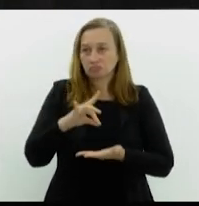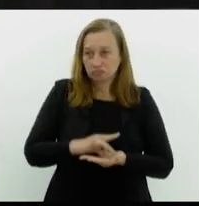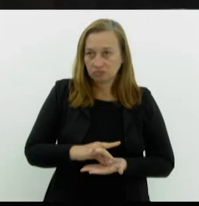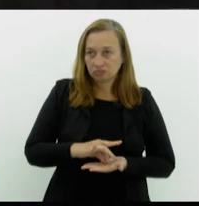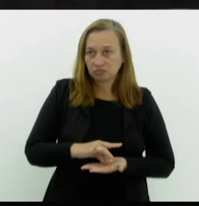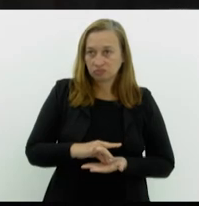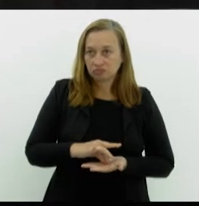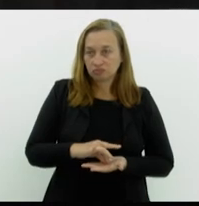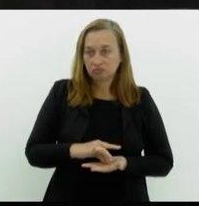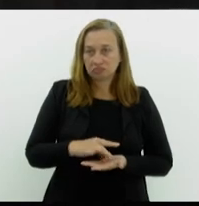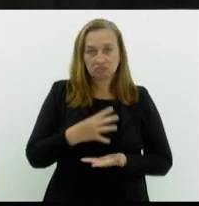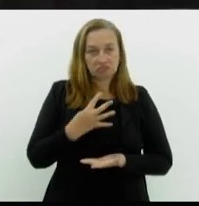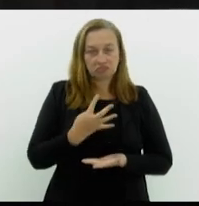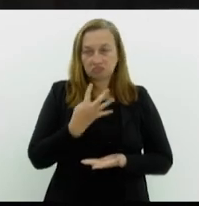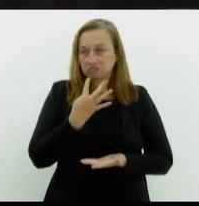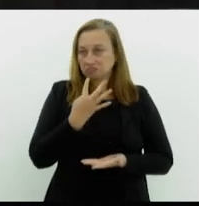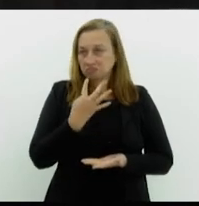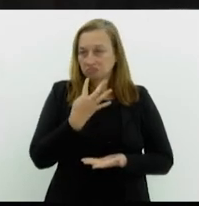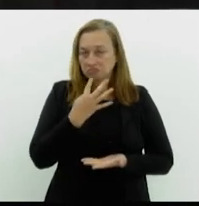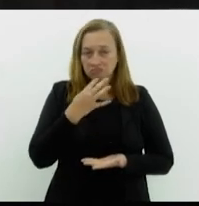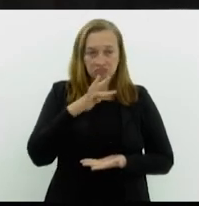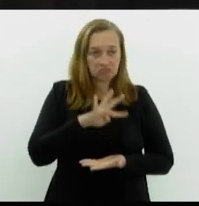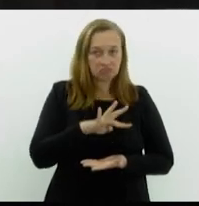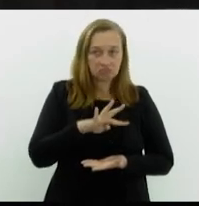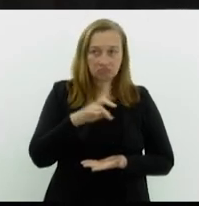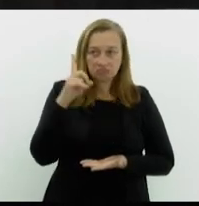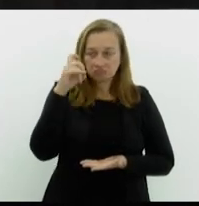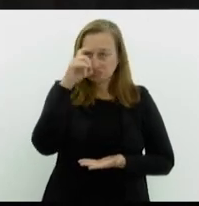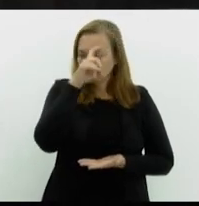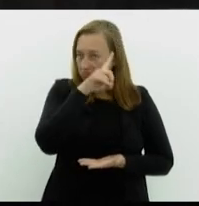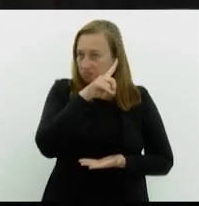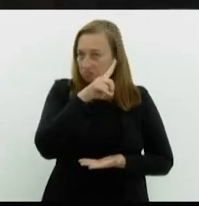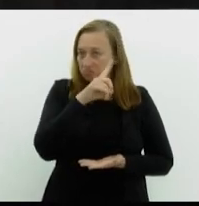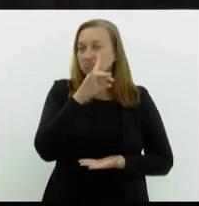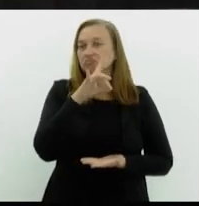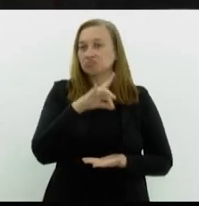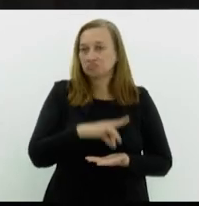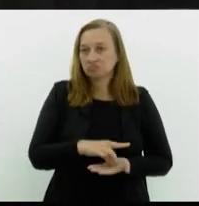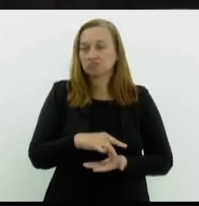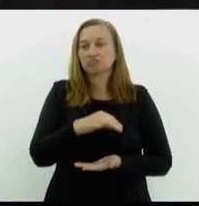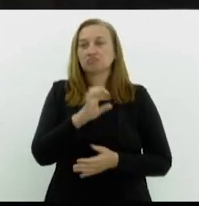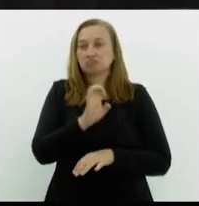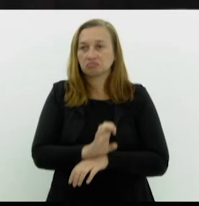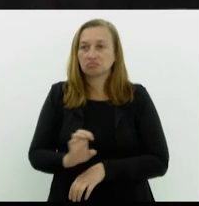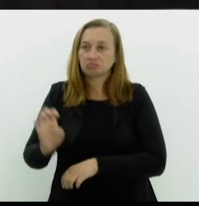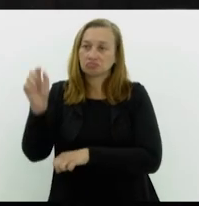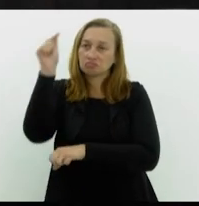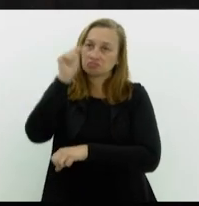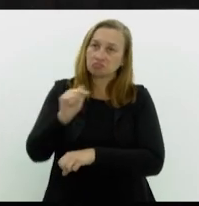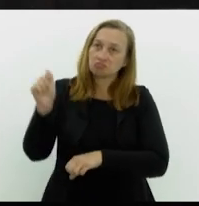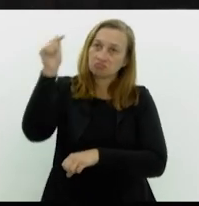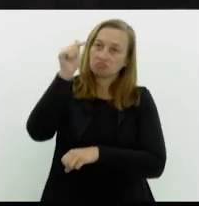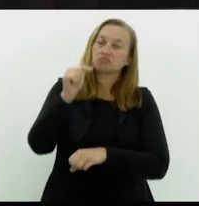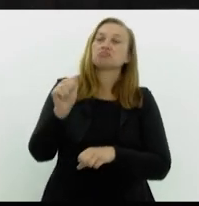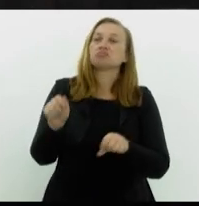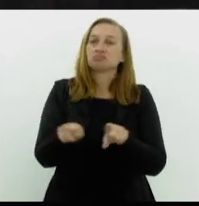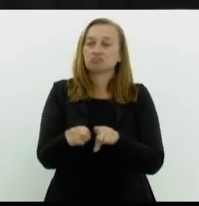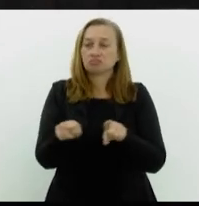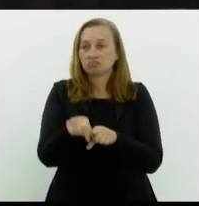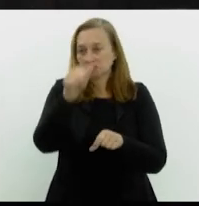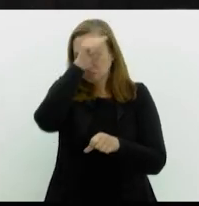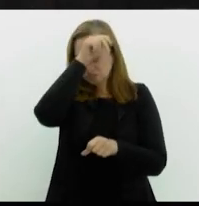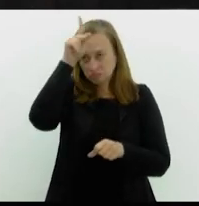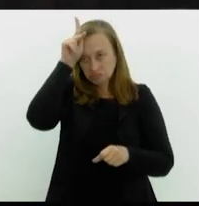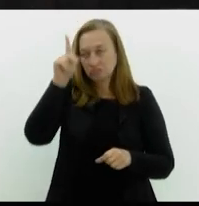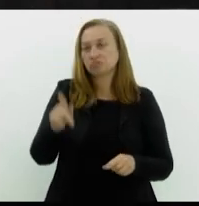e não reconhece a dura, difícil realidade dos estados e municípios, nem a